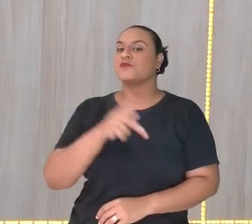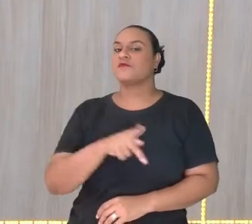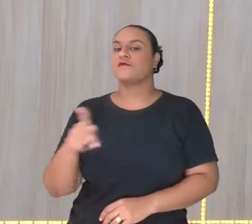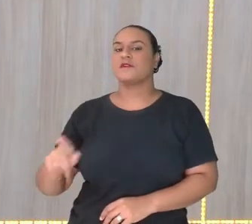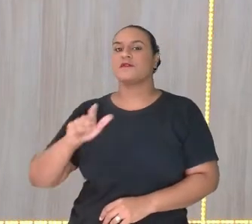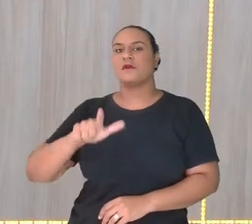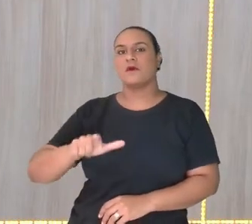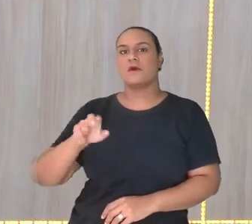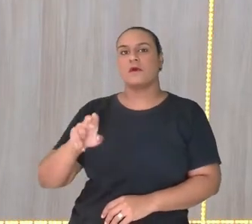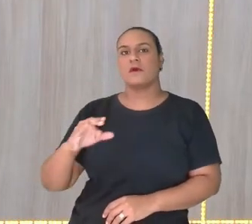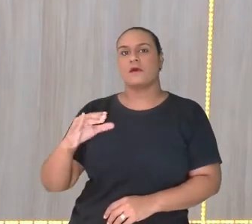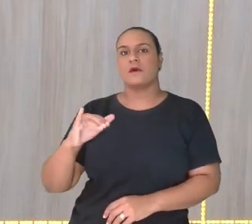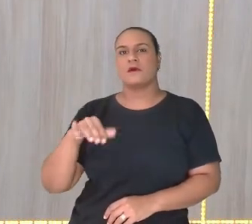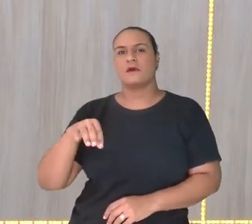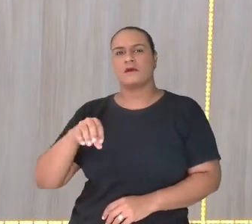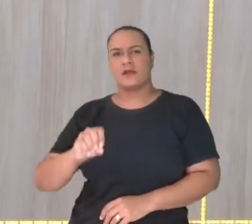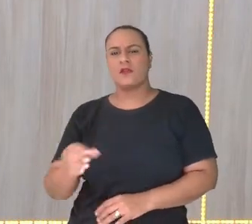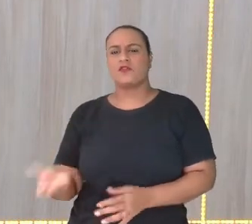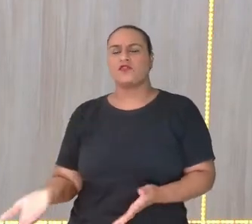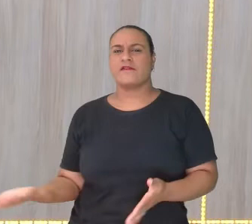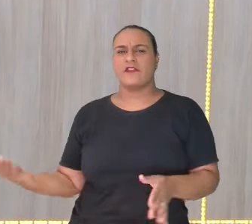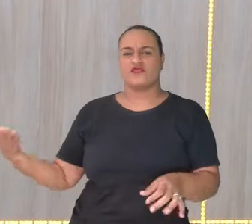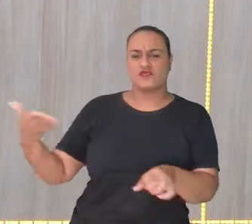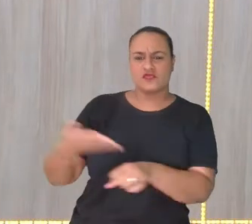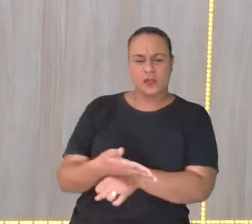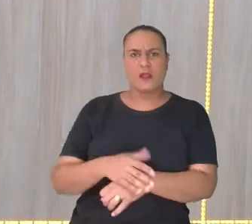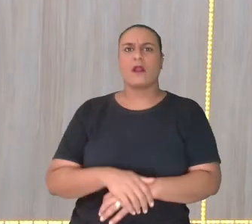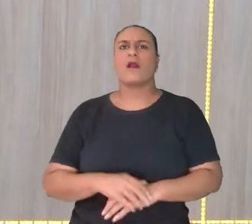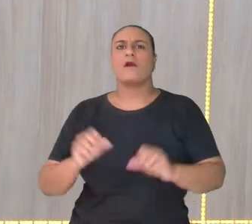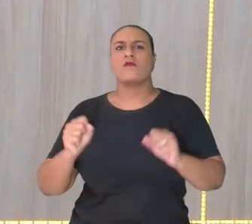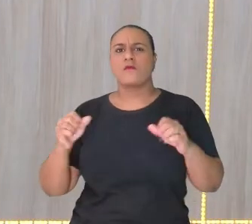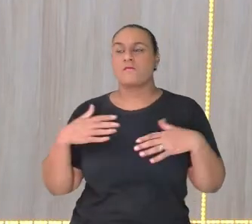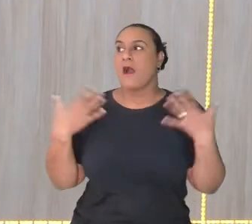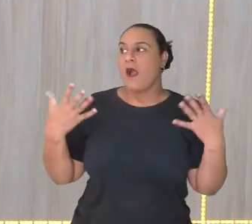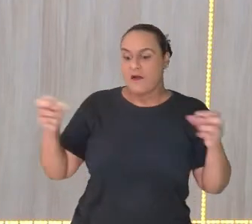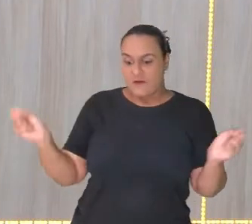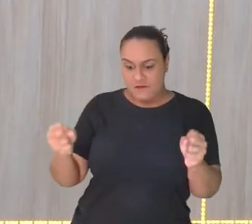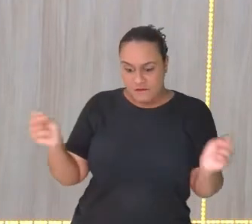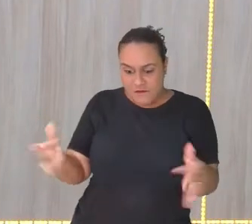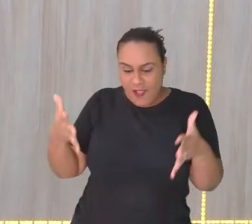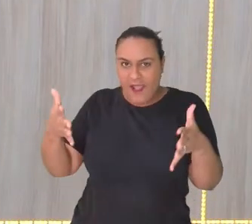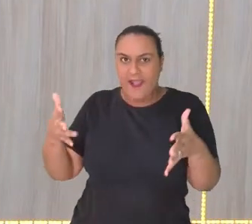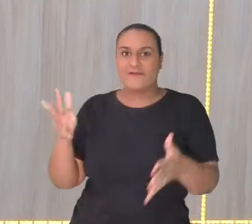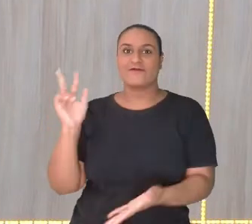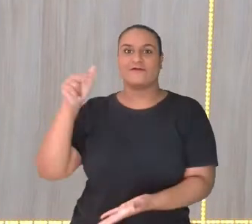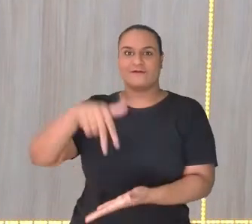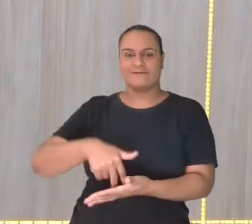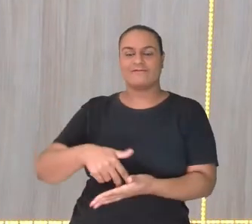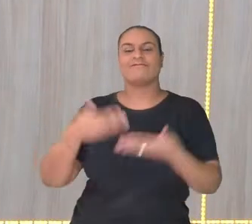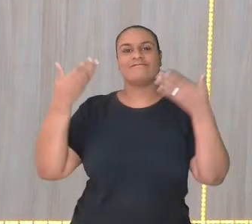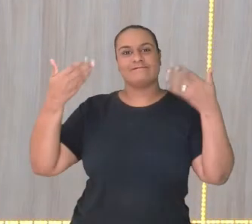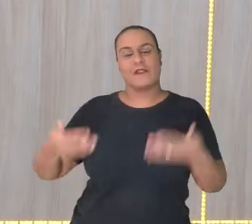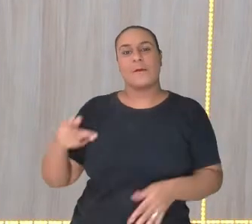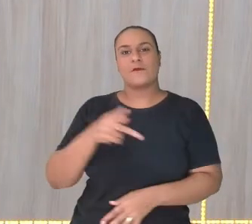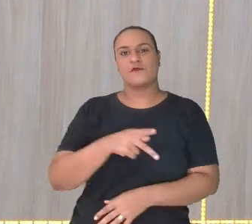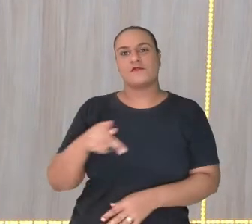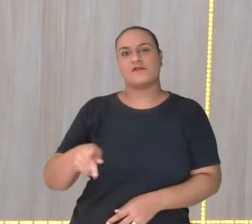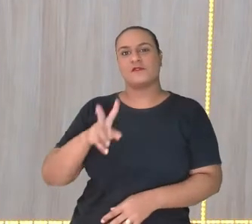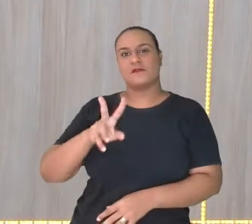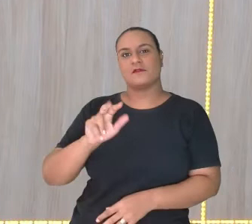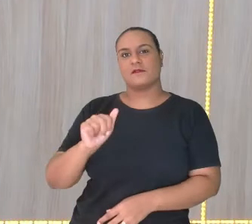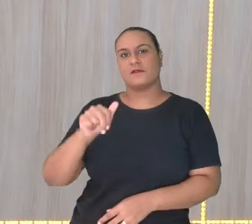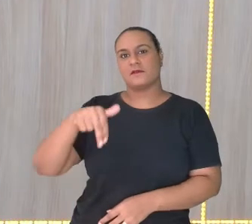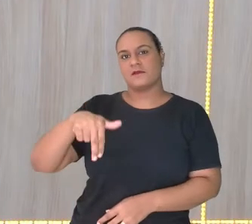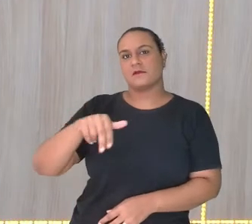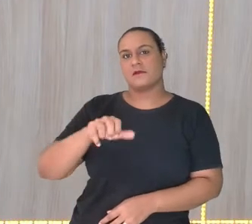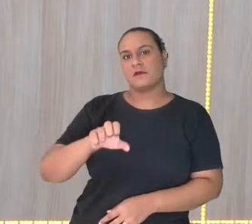Luciano vai em uma surpresa, em uma mágica aqui aparecer para vocês, certo? Sou professora Vanessa, da Escola Municipal